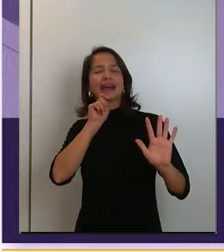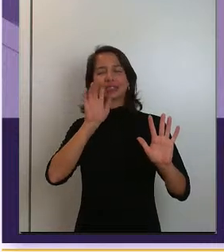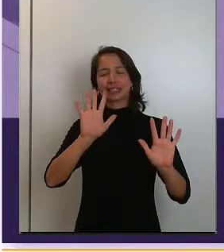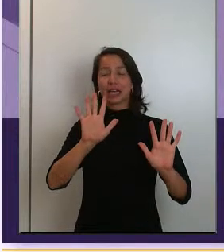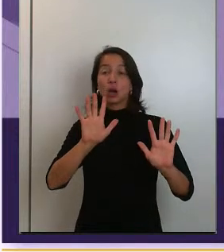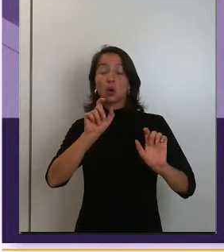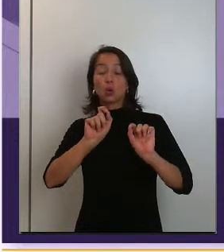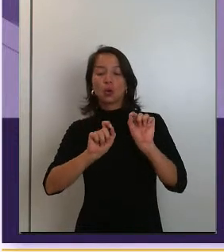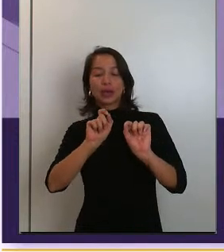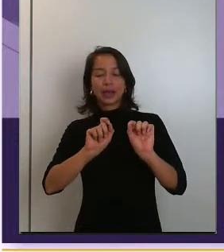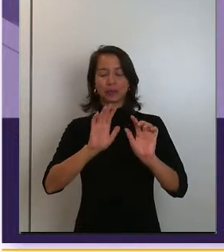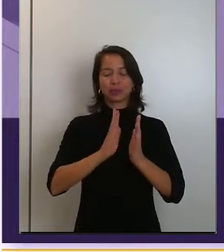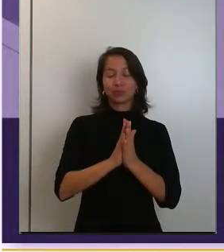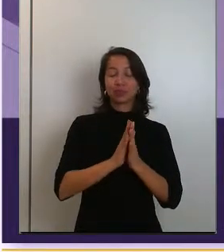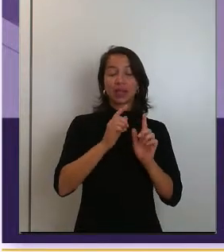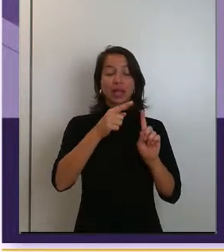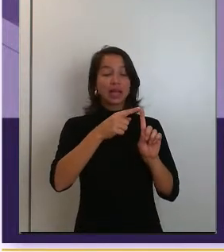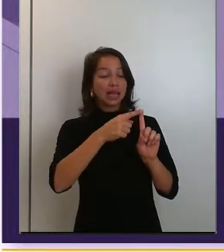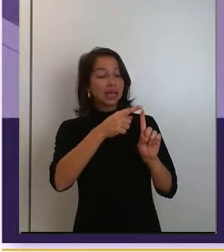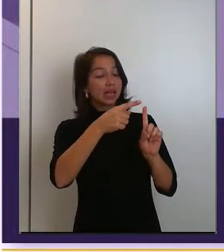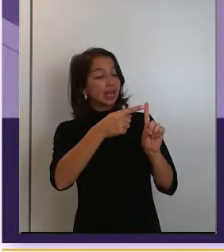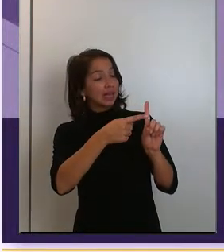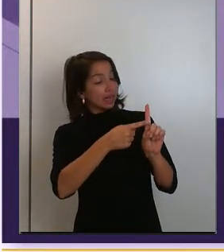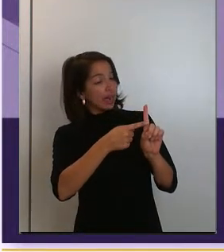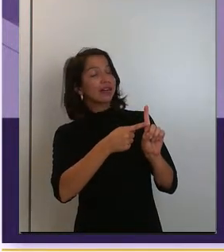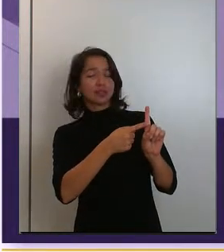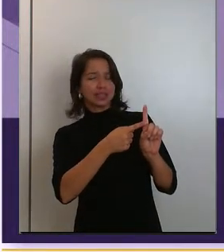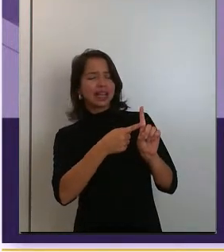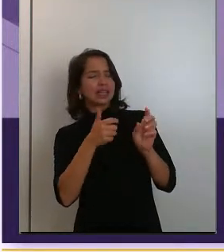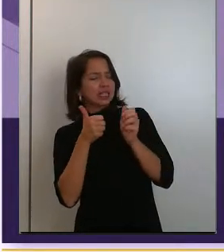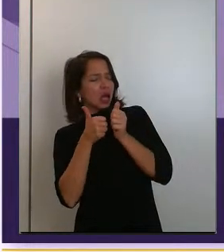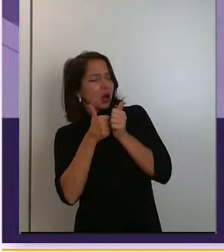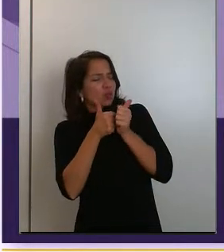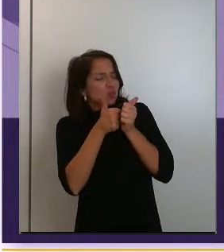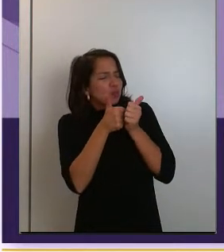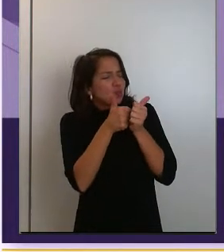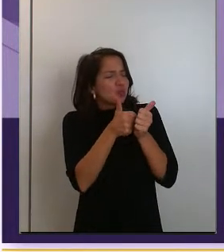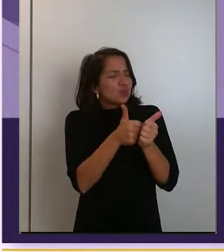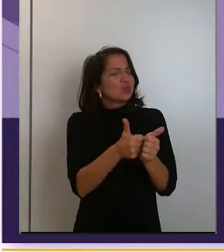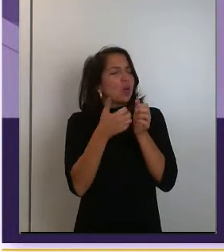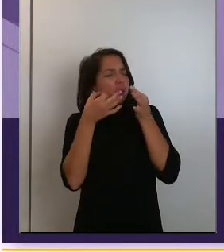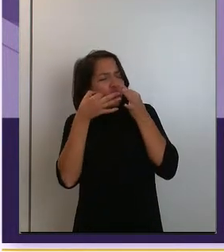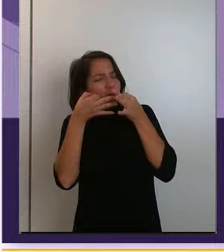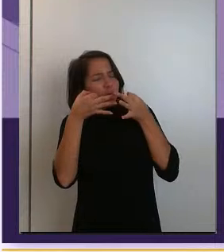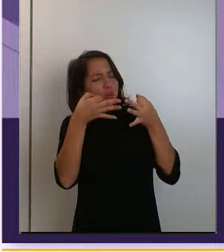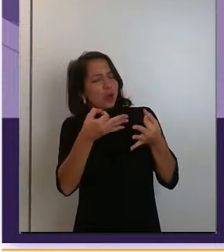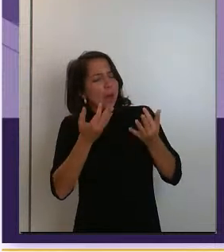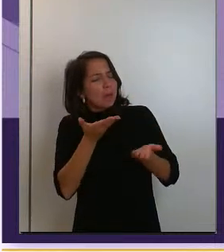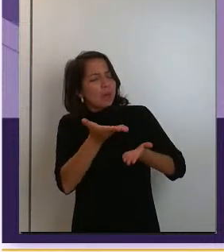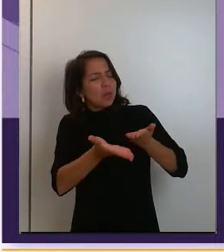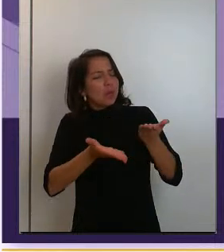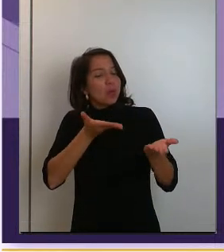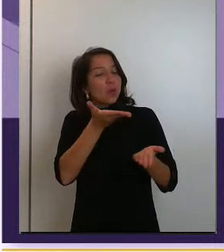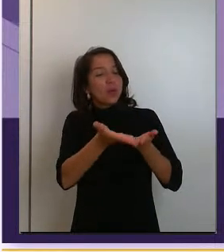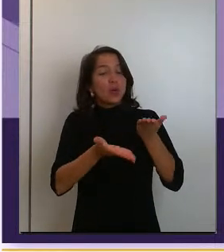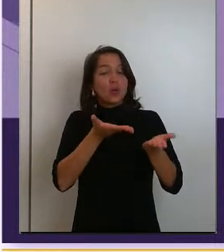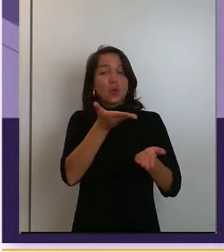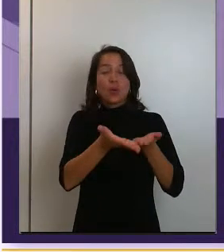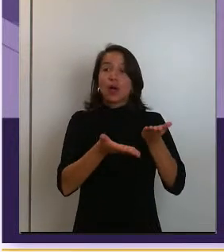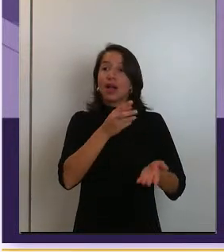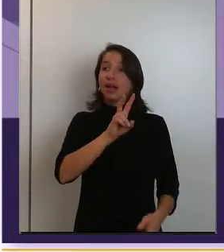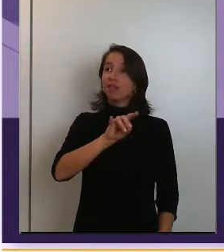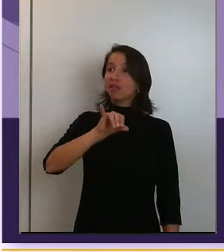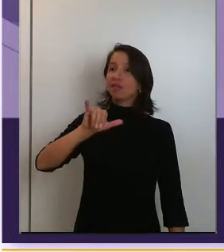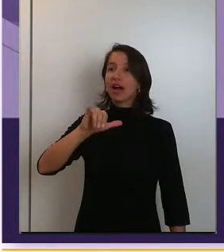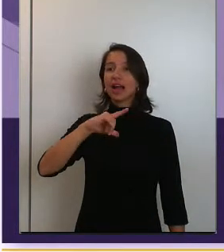bem acompanhada, bem assistida, ela vai gerar reflexos num nascimento melhor, numa primeira infância melhor para